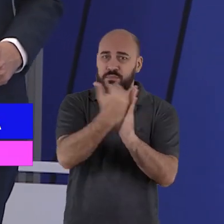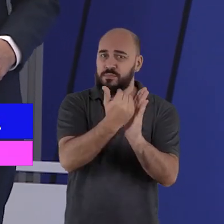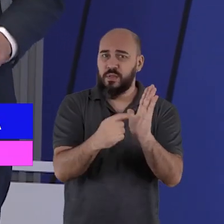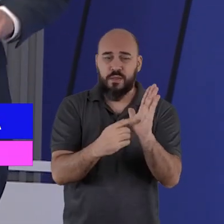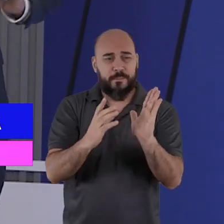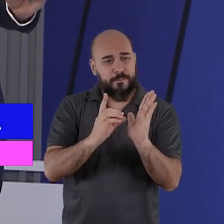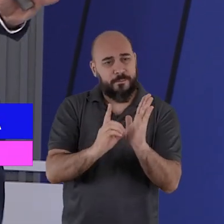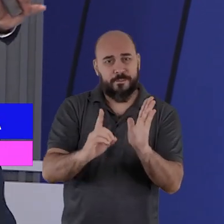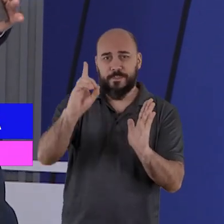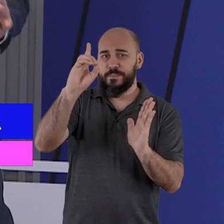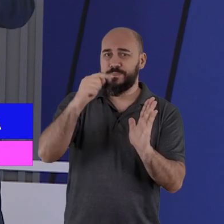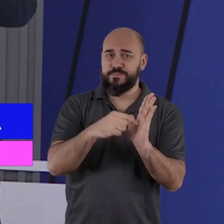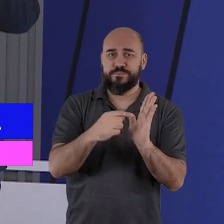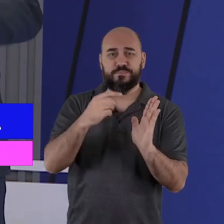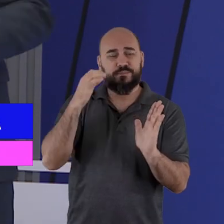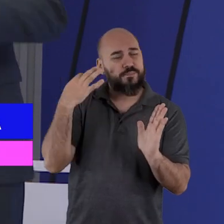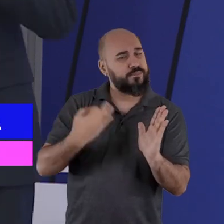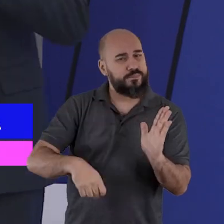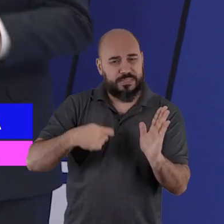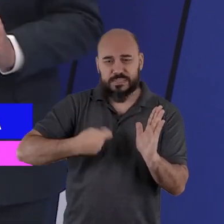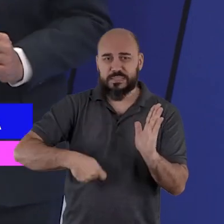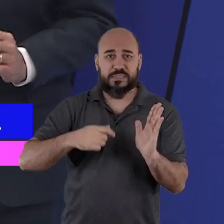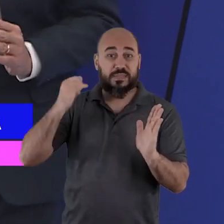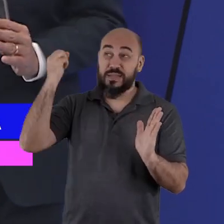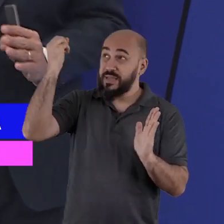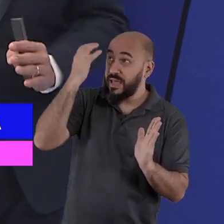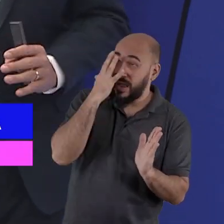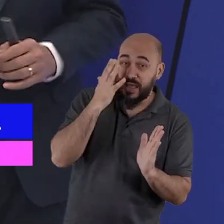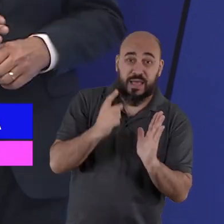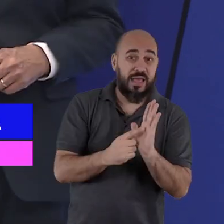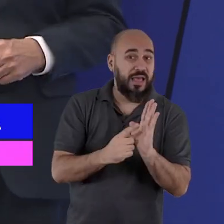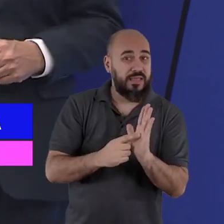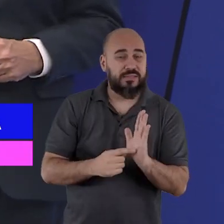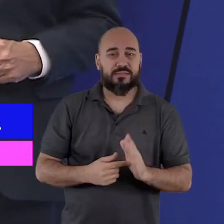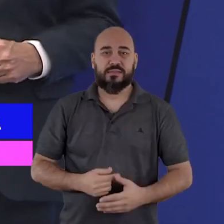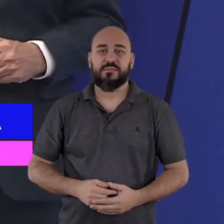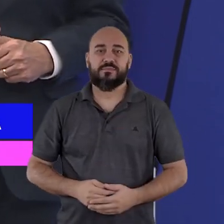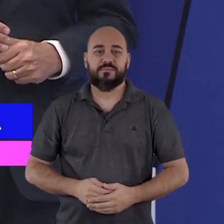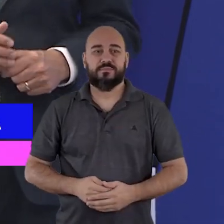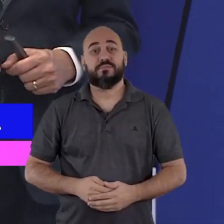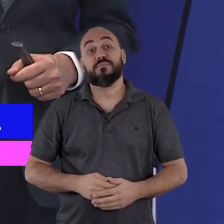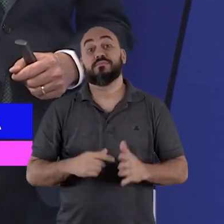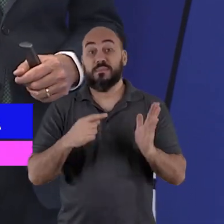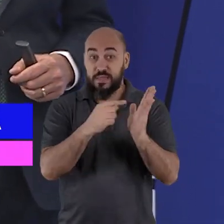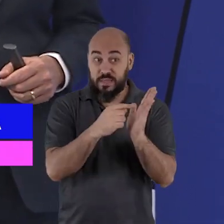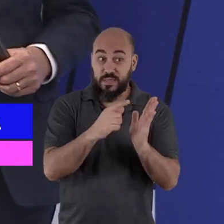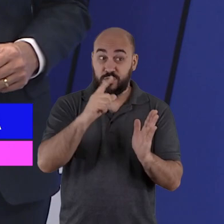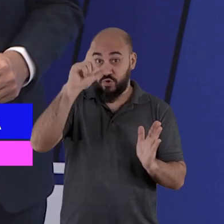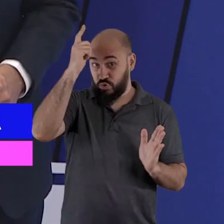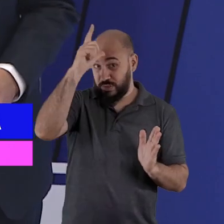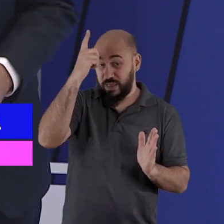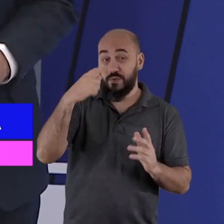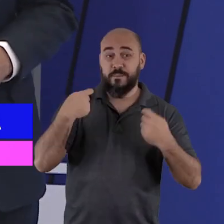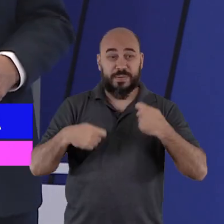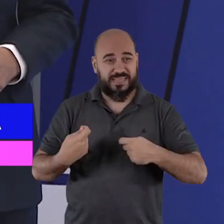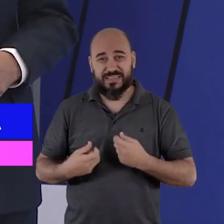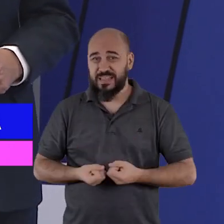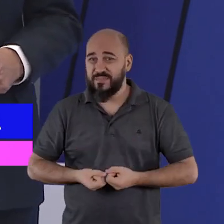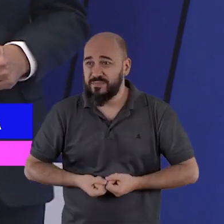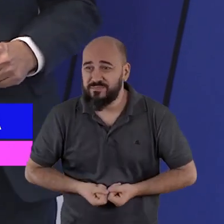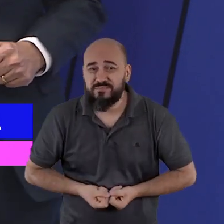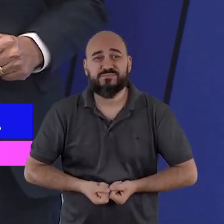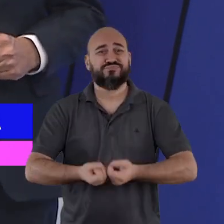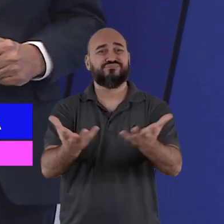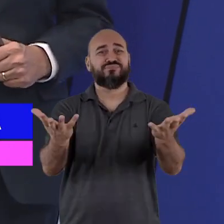era claro, as pessoas precisavam ter acesso à palavra de Deus. Elas precisavam entender a palavra de